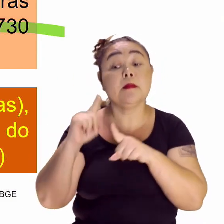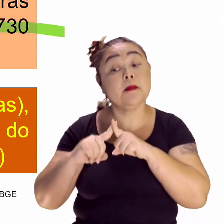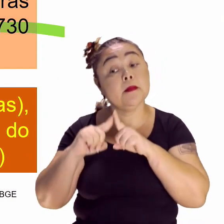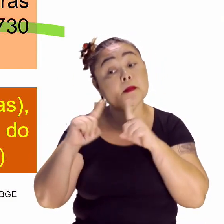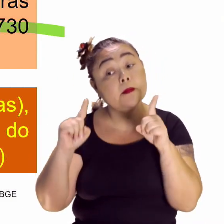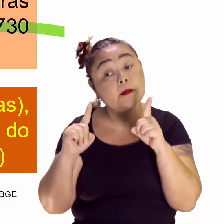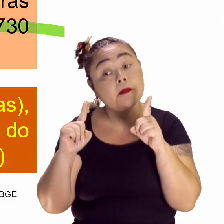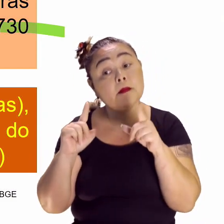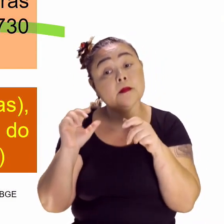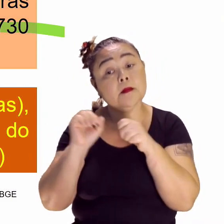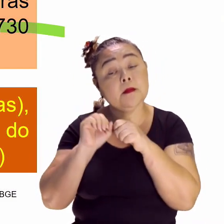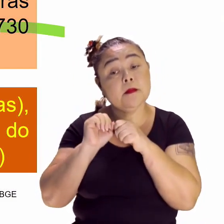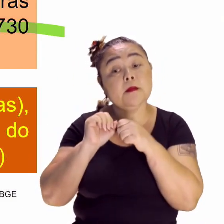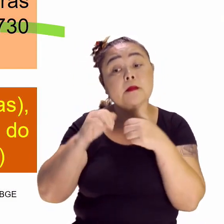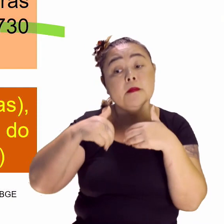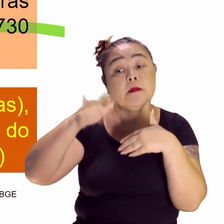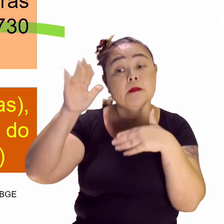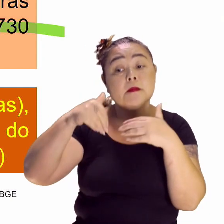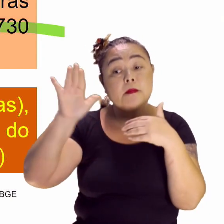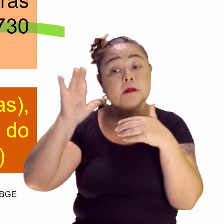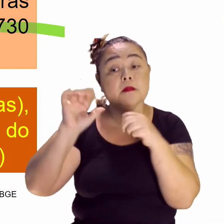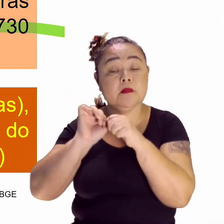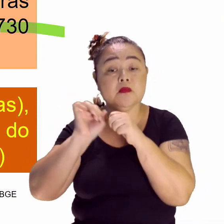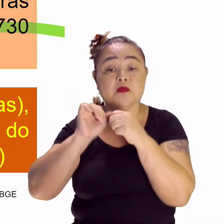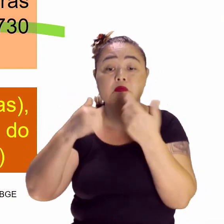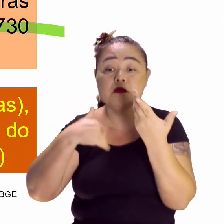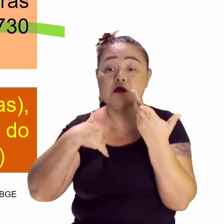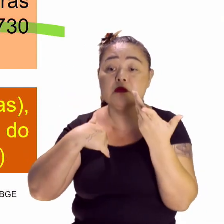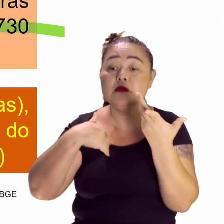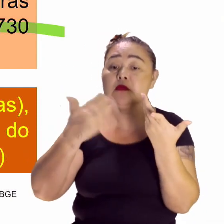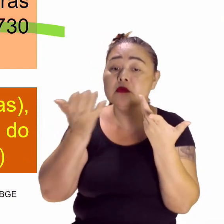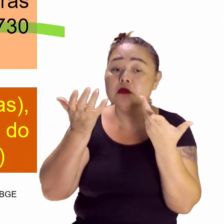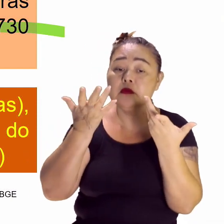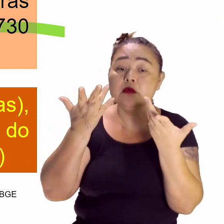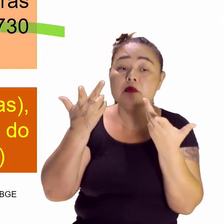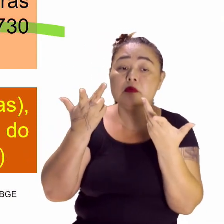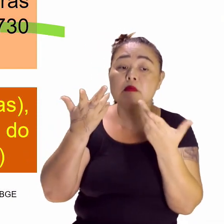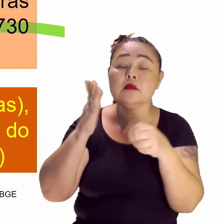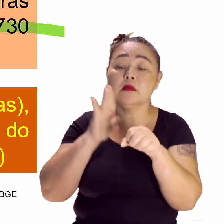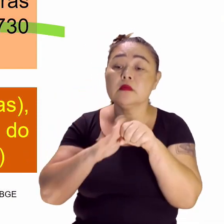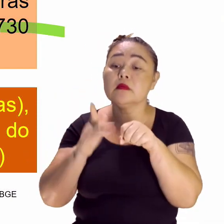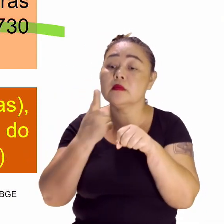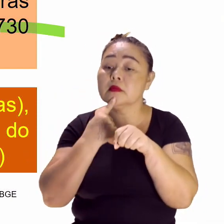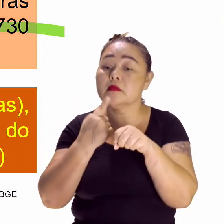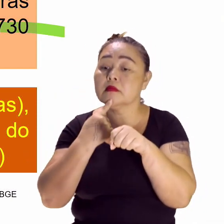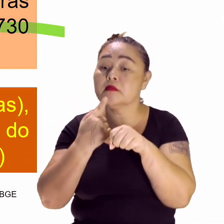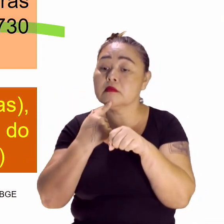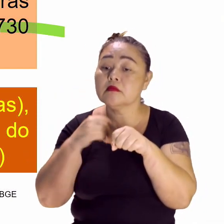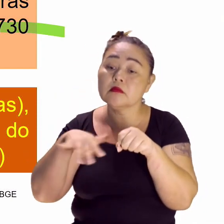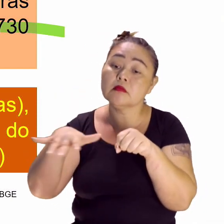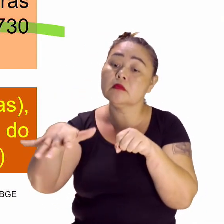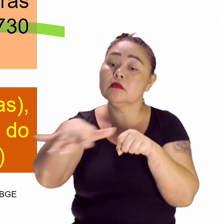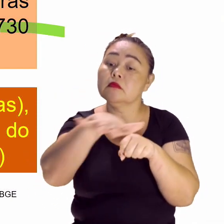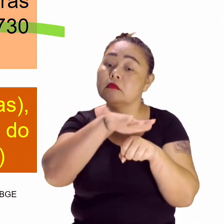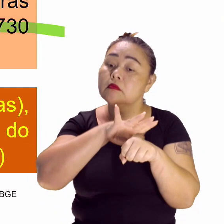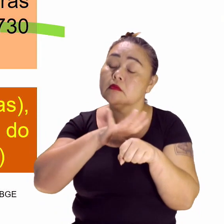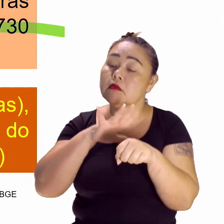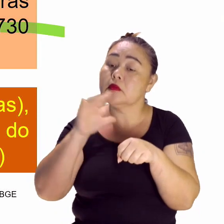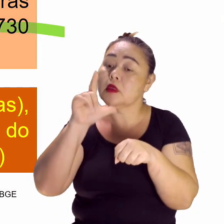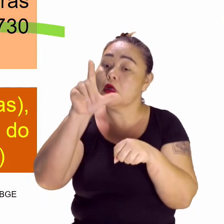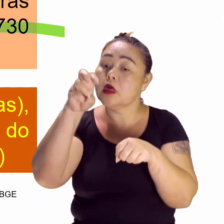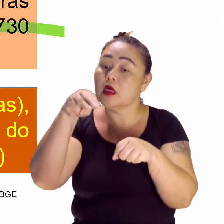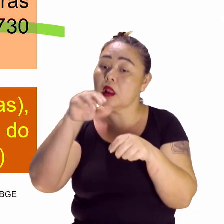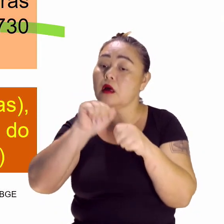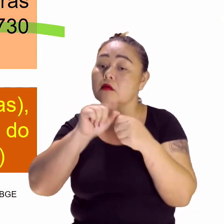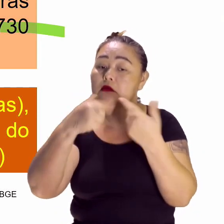é são as Produções mais expressivas né que a gente tá falando e querendo ou não o tomate uma área é bom colocar de um clima boca